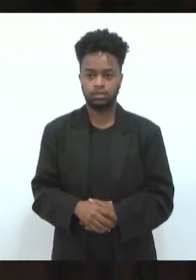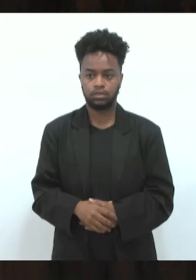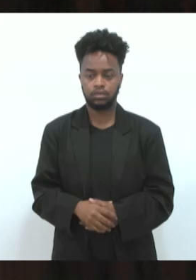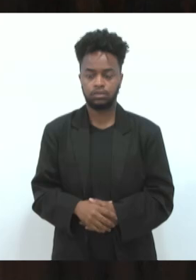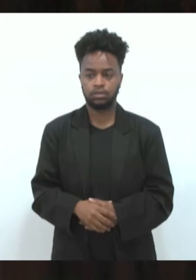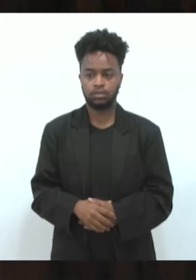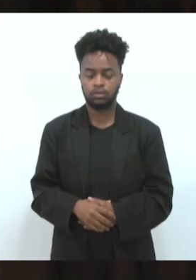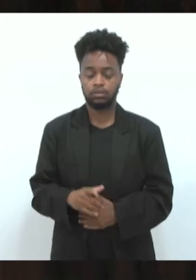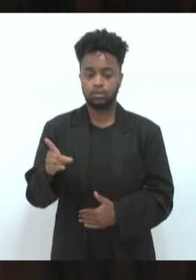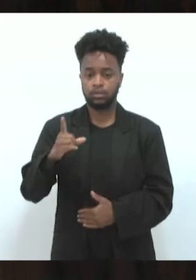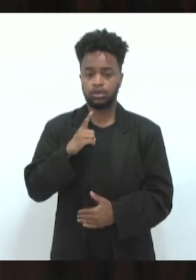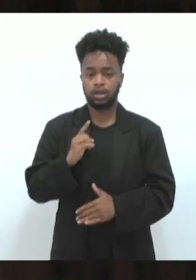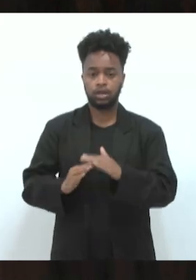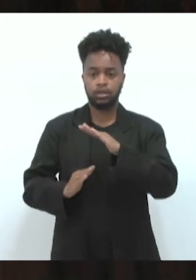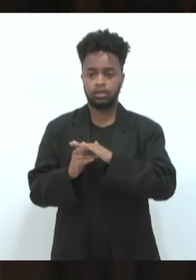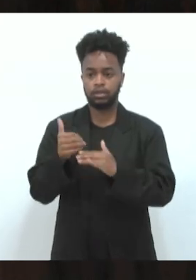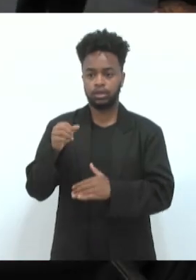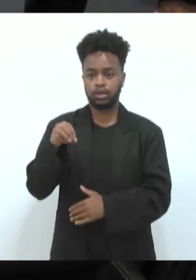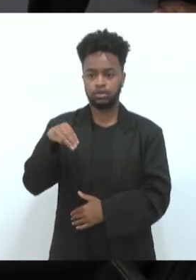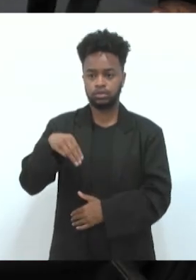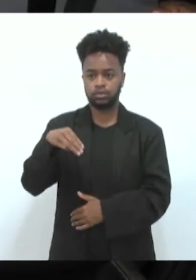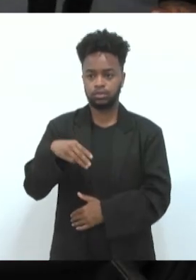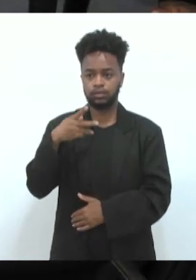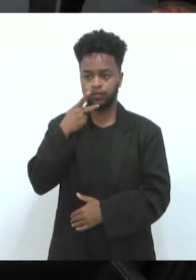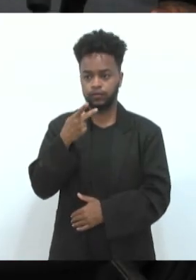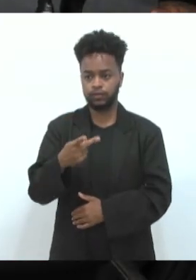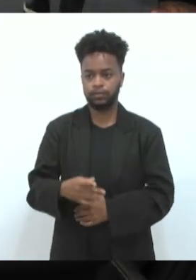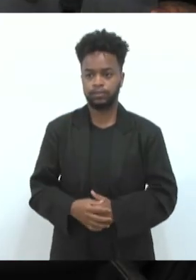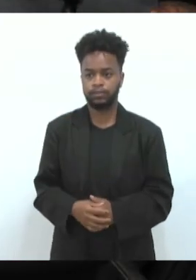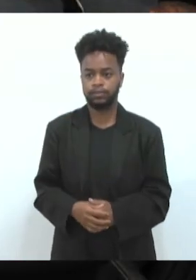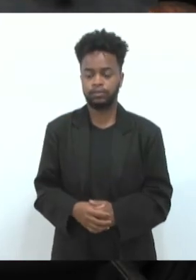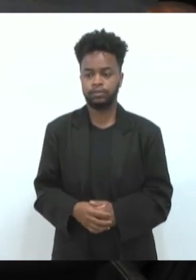Vossa Excelência se dispõe10 minutos.